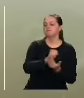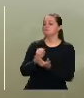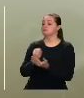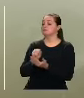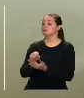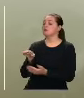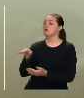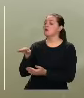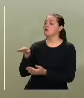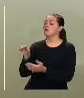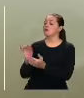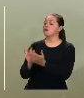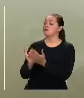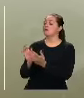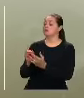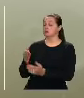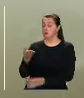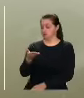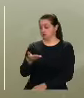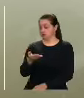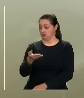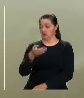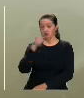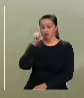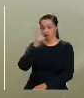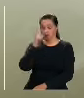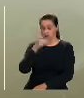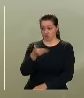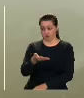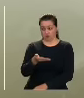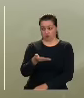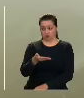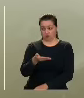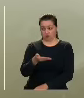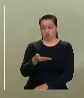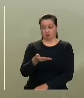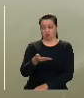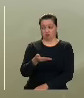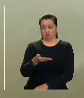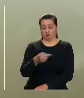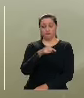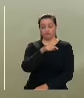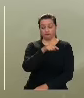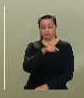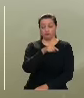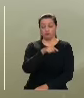mestre, esta mulher foi apanhada no próprio ato,